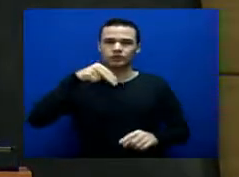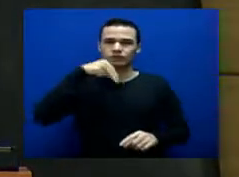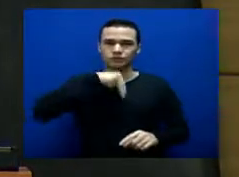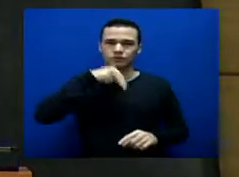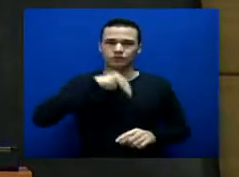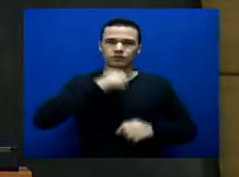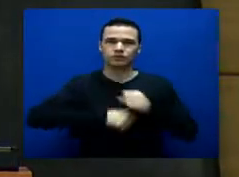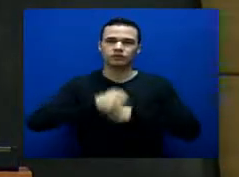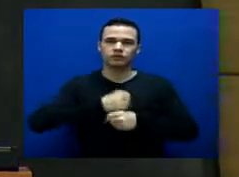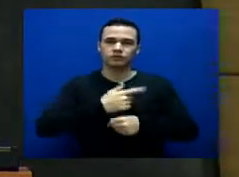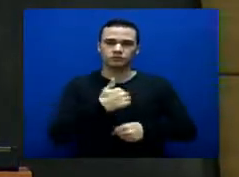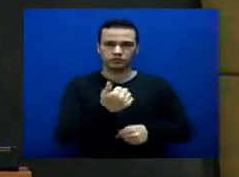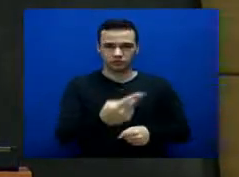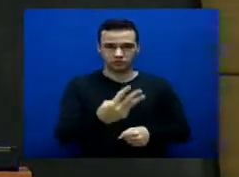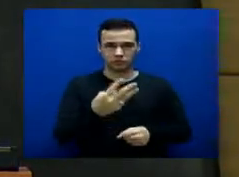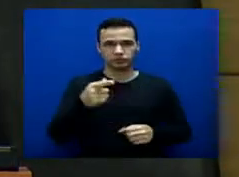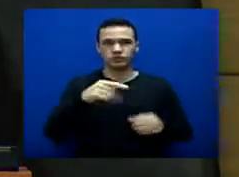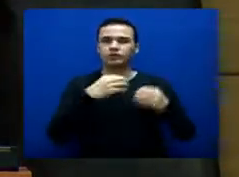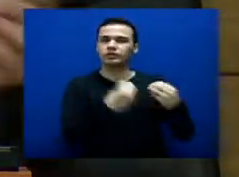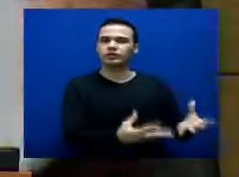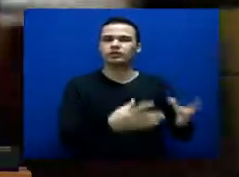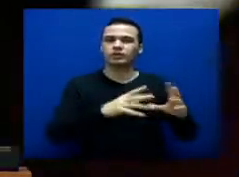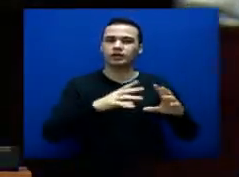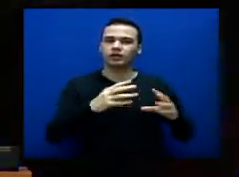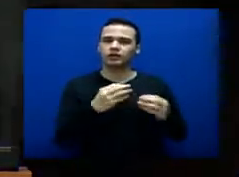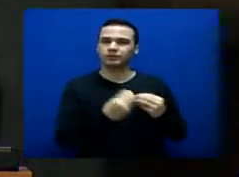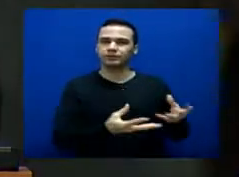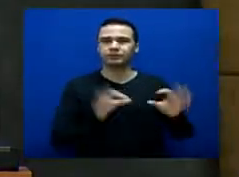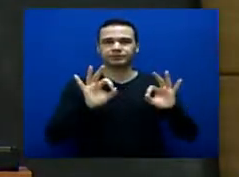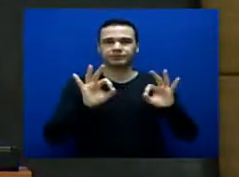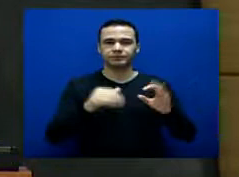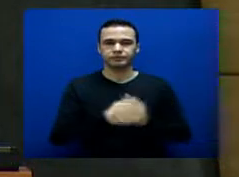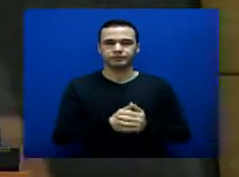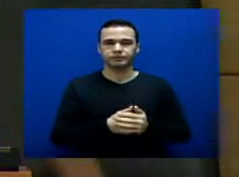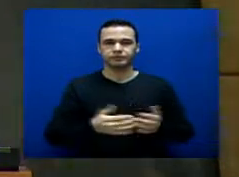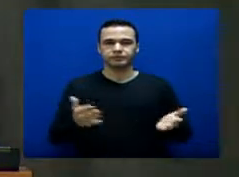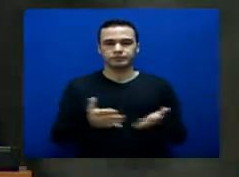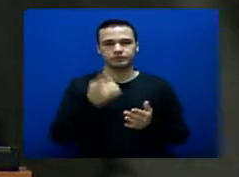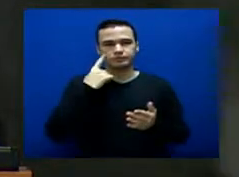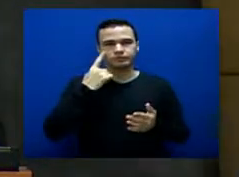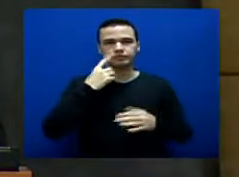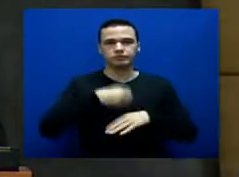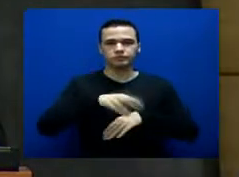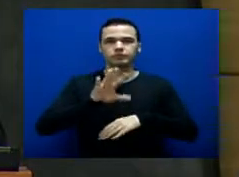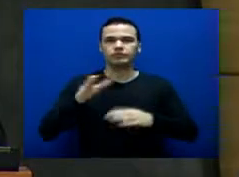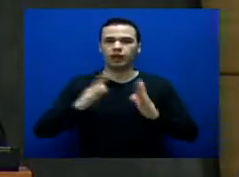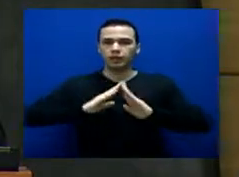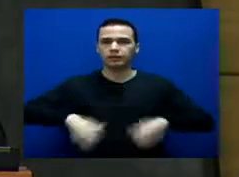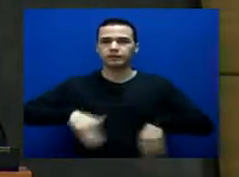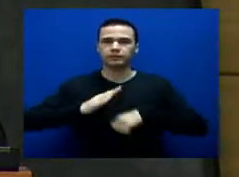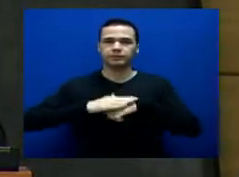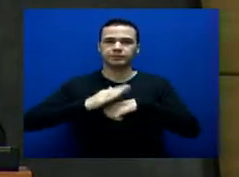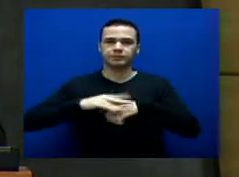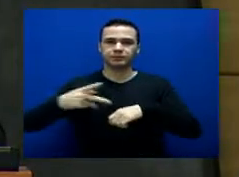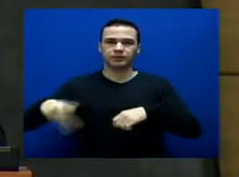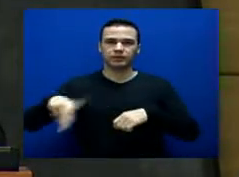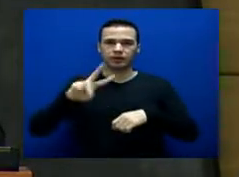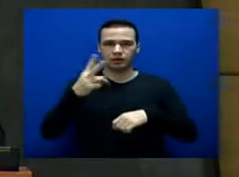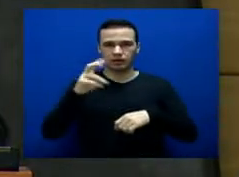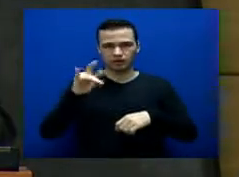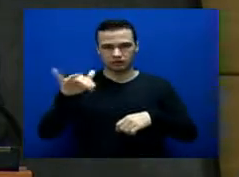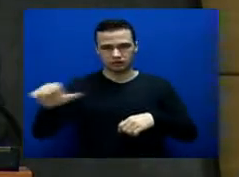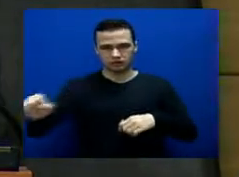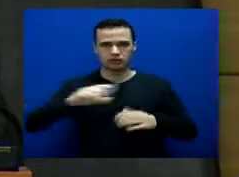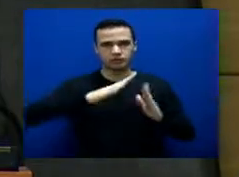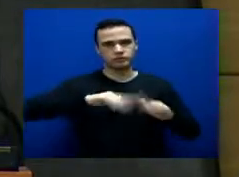2013, institui o prêmio Nelson Mandela. As indicações. É regimental o pedido do vereador Hélio Brasileiro